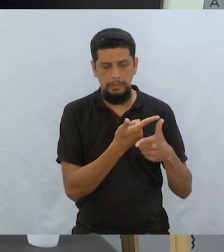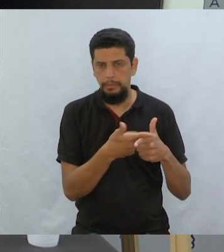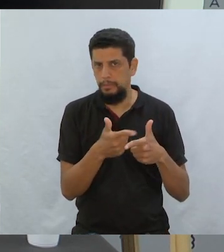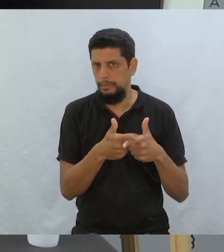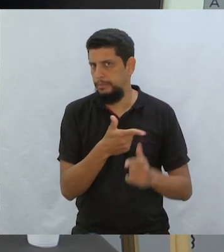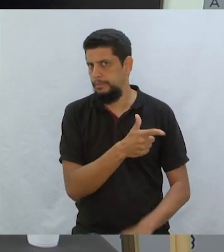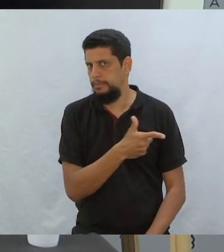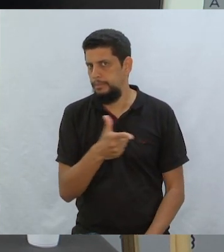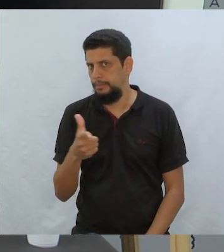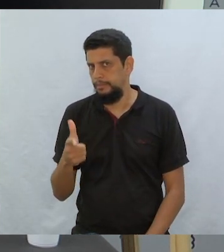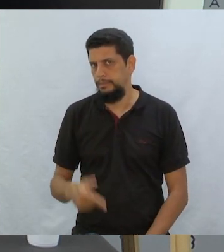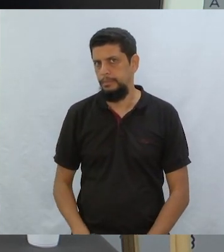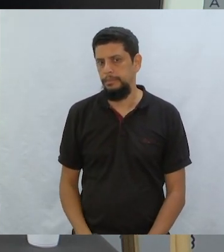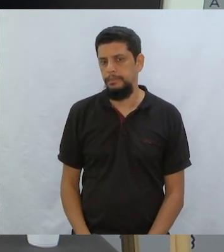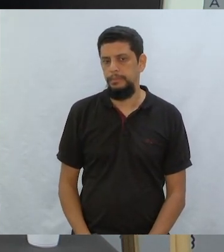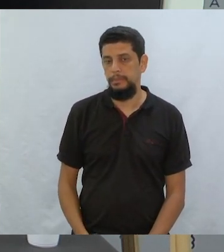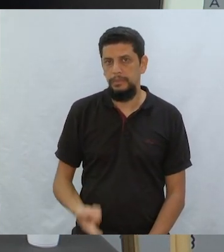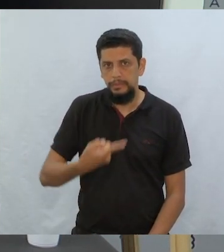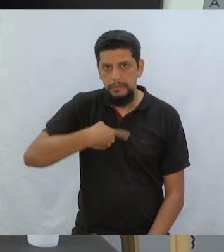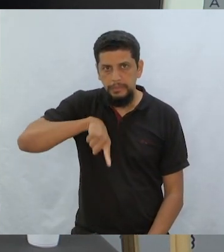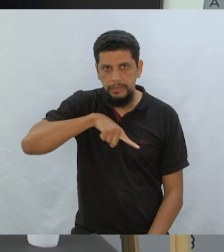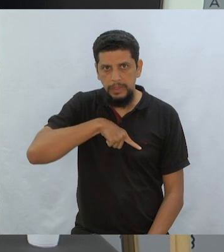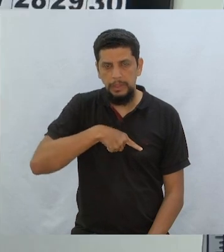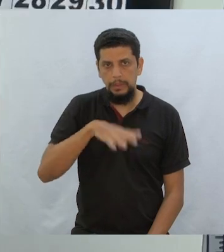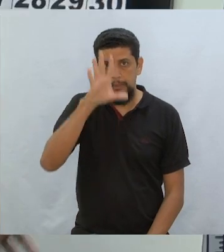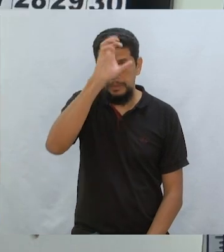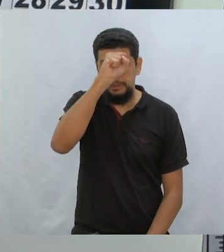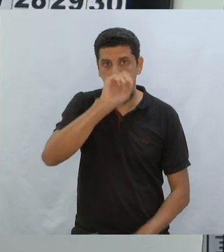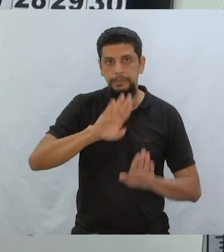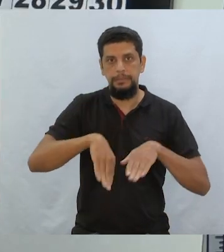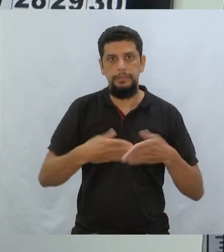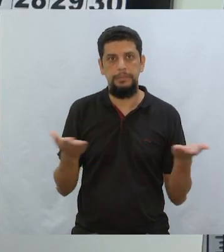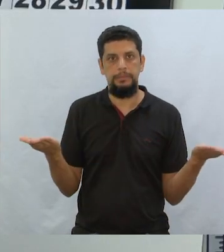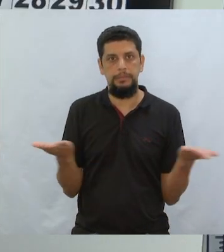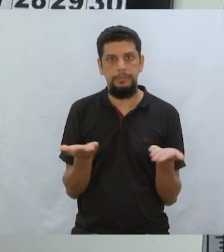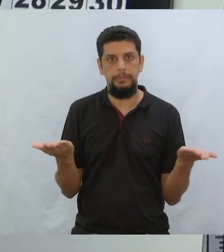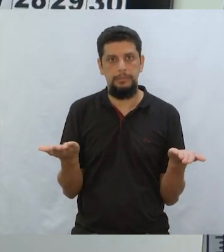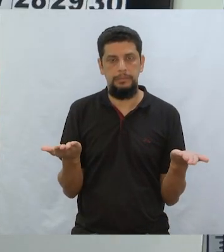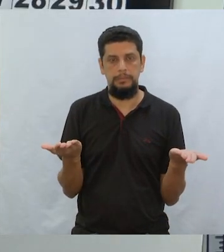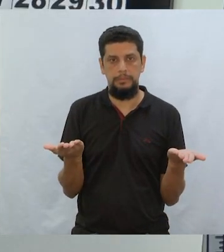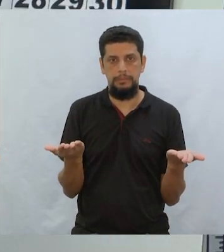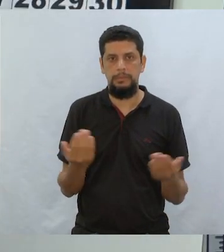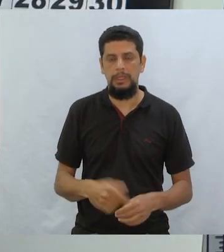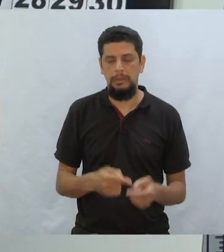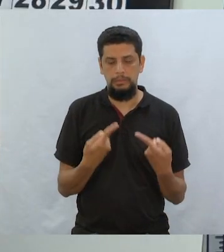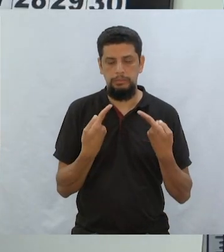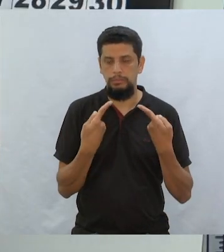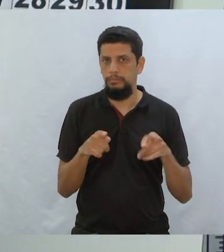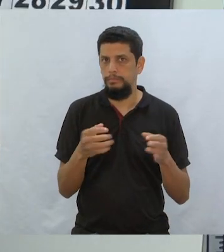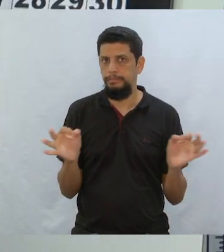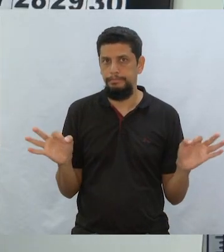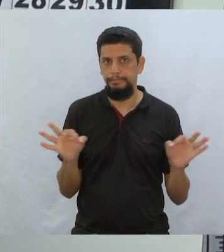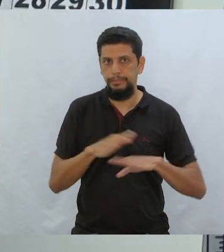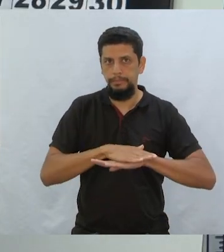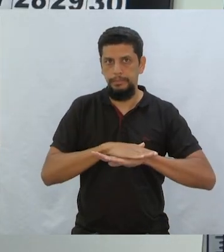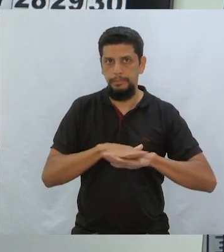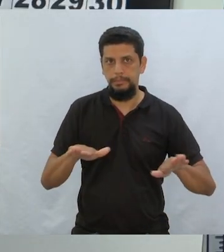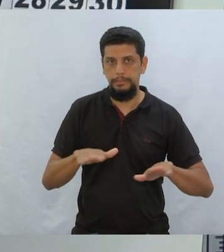não acertou, faz parte, estamos aqui para aprender. Então agora acabaram os nossos